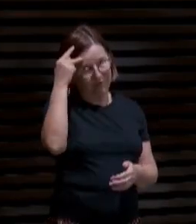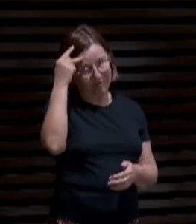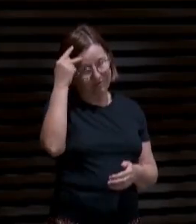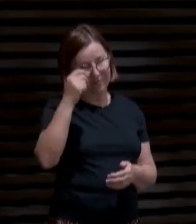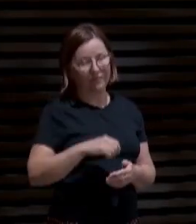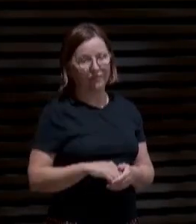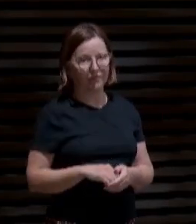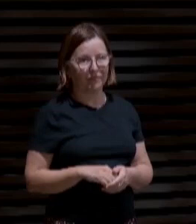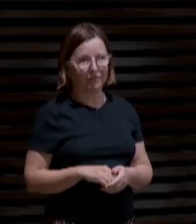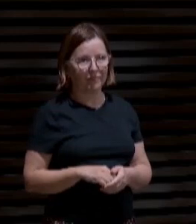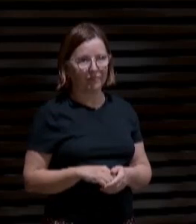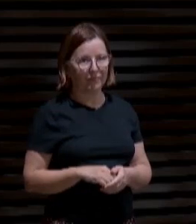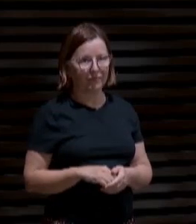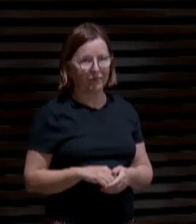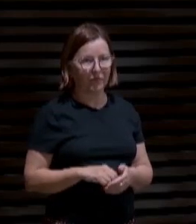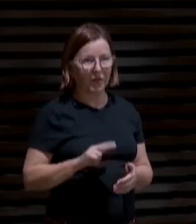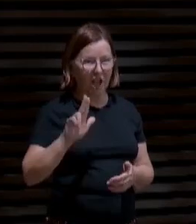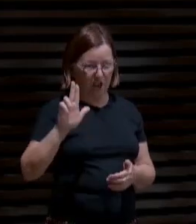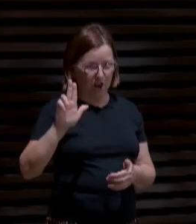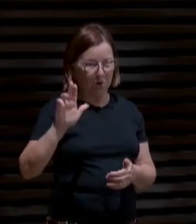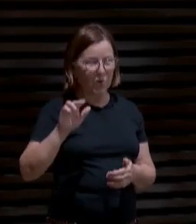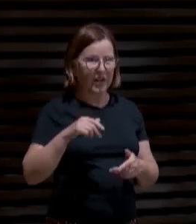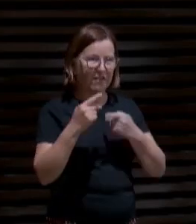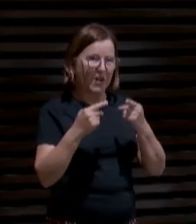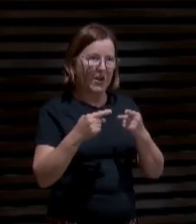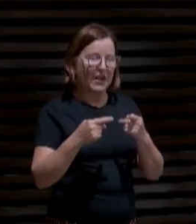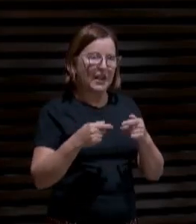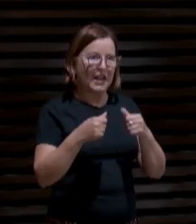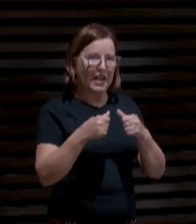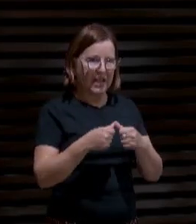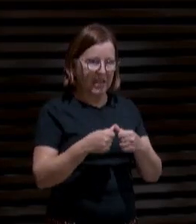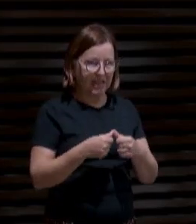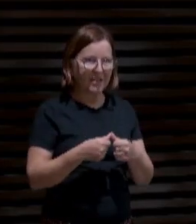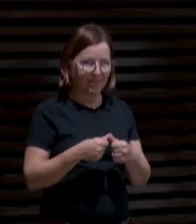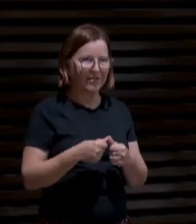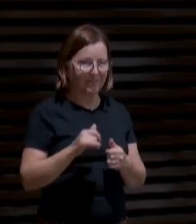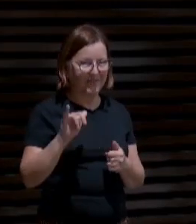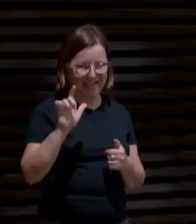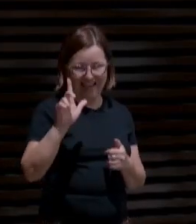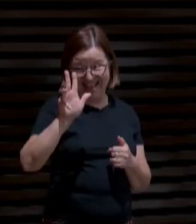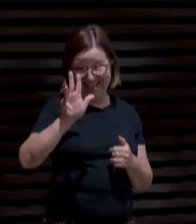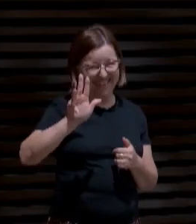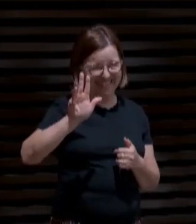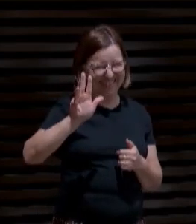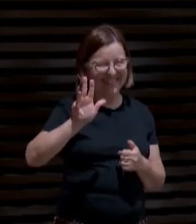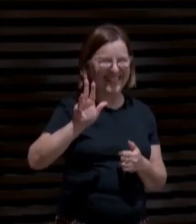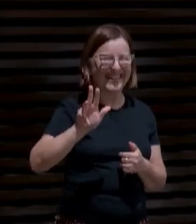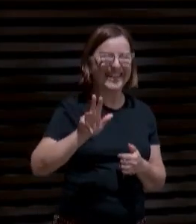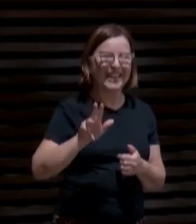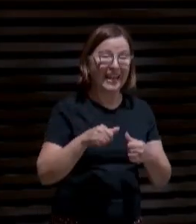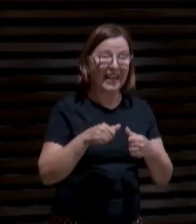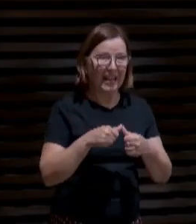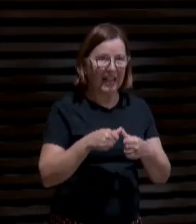Ele diz: esta pauta da família é uma pauta de valores, esta pauta dos valores é uma